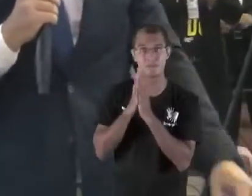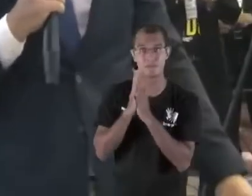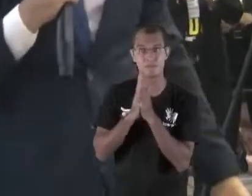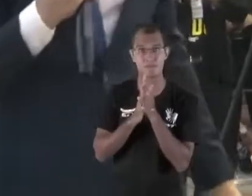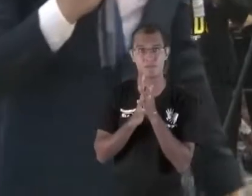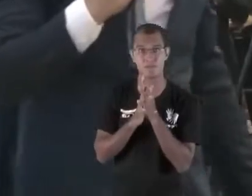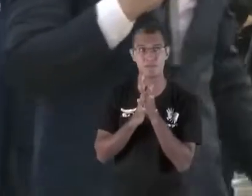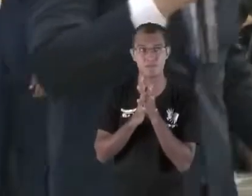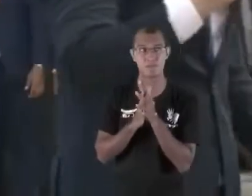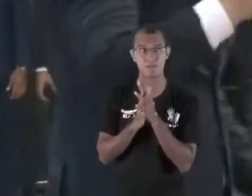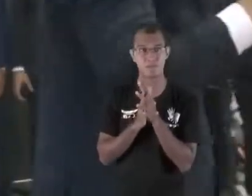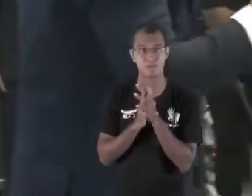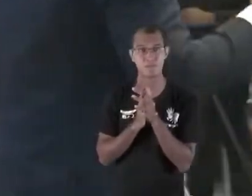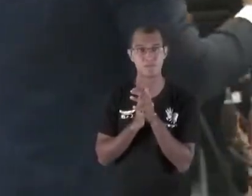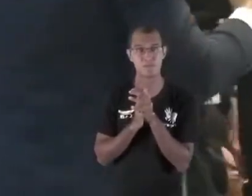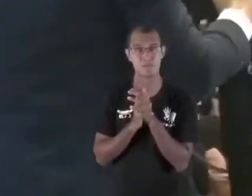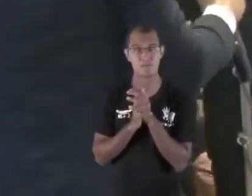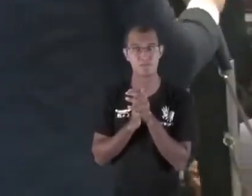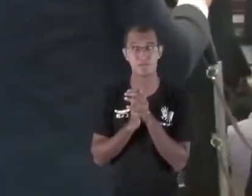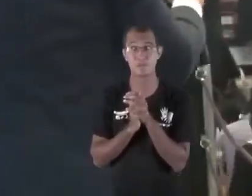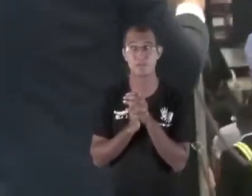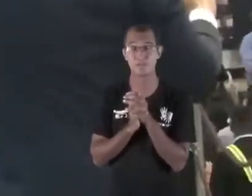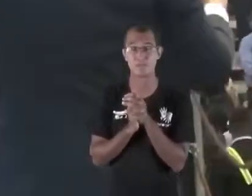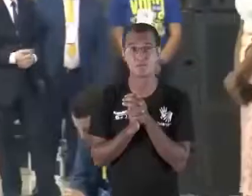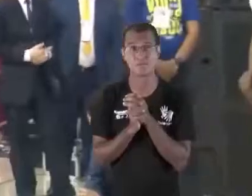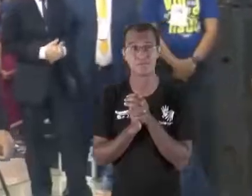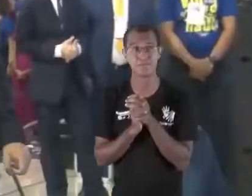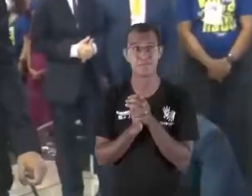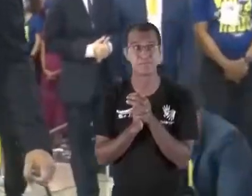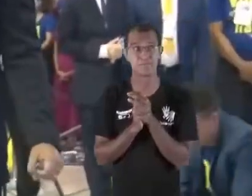10 minutos, deixa Deus te usar. Ora